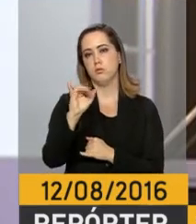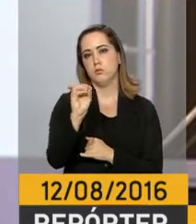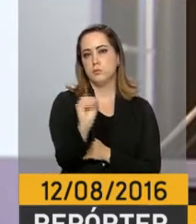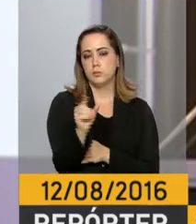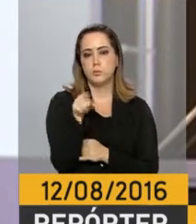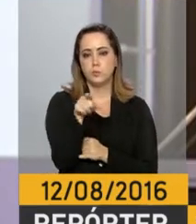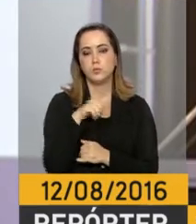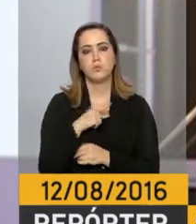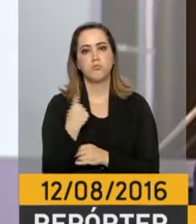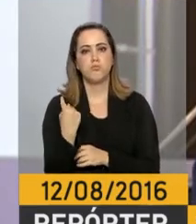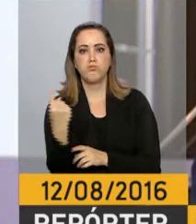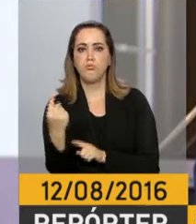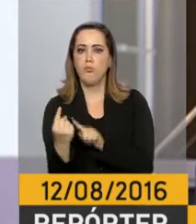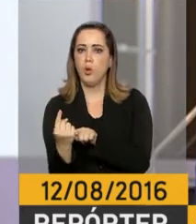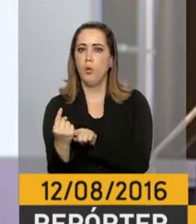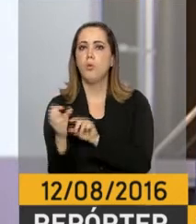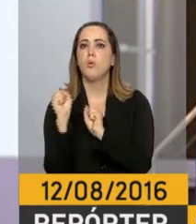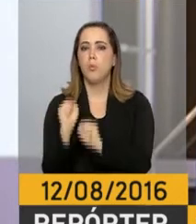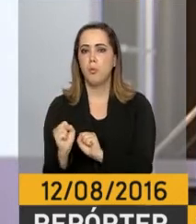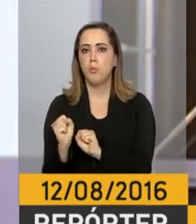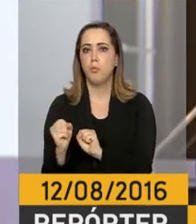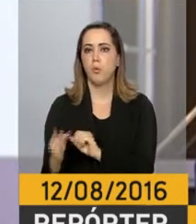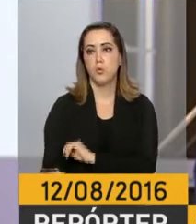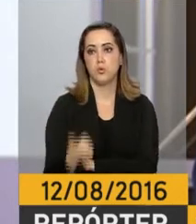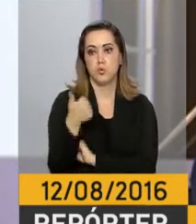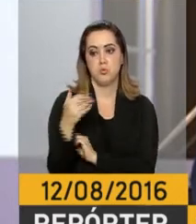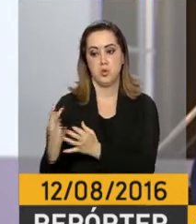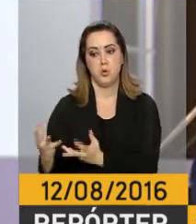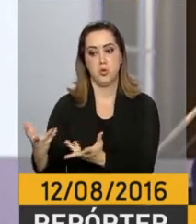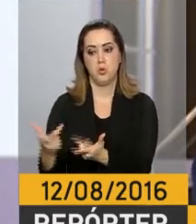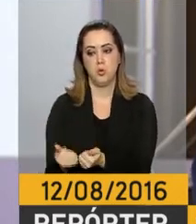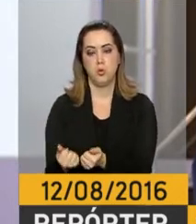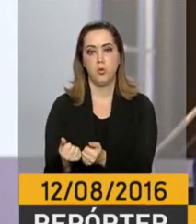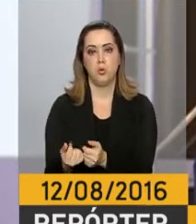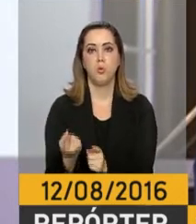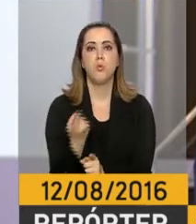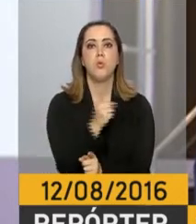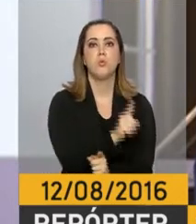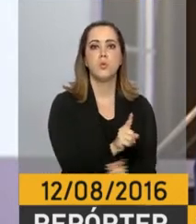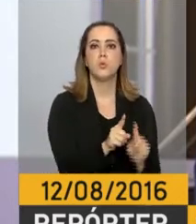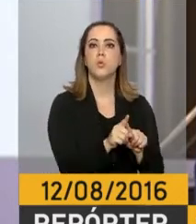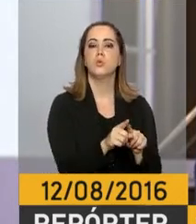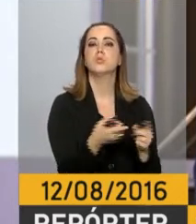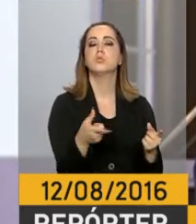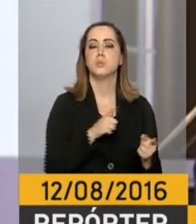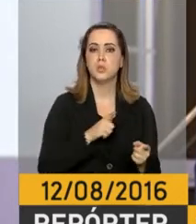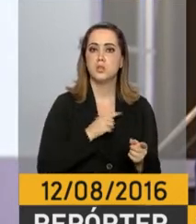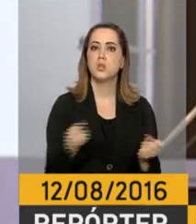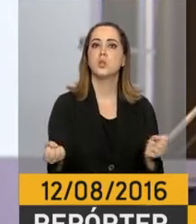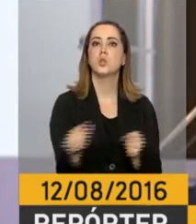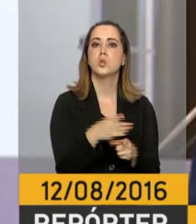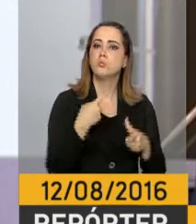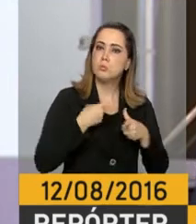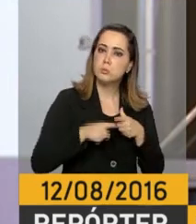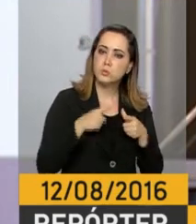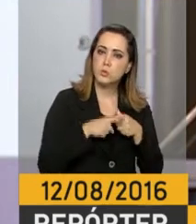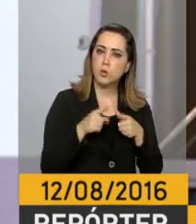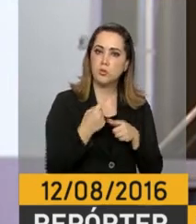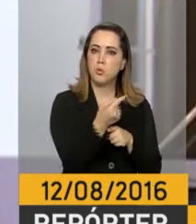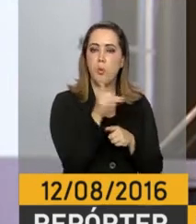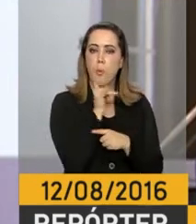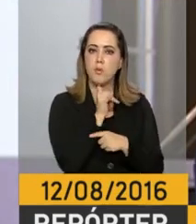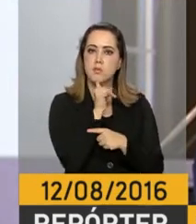ambiente pode trazer mais eficiência, por outro também traz novos riscos. Para dar um exemplo de um